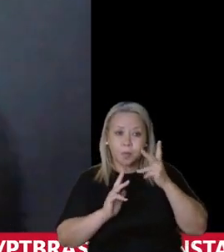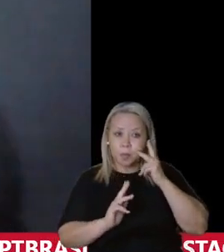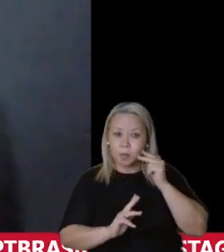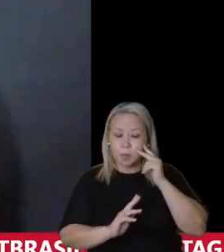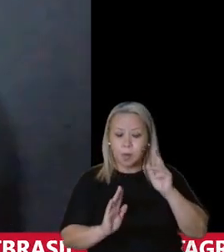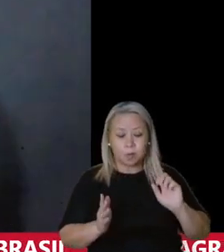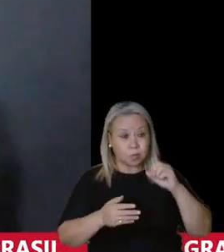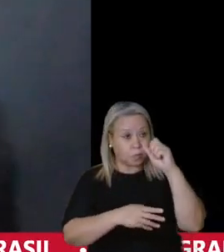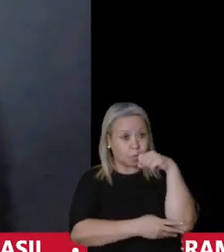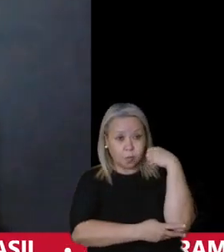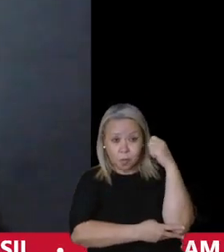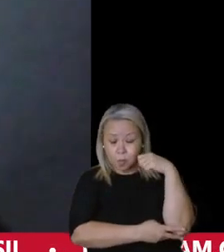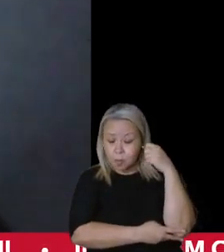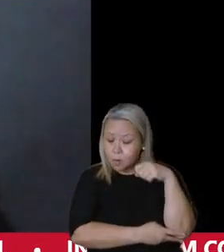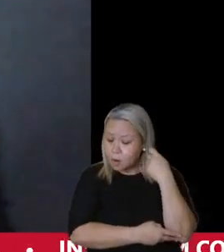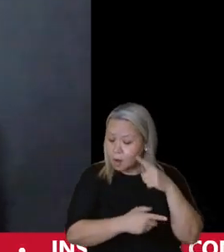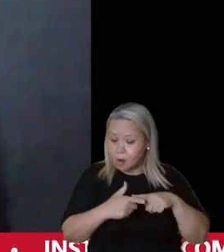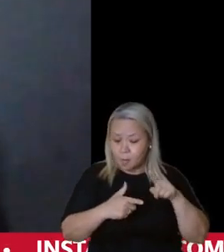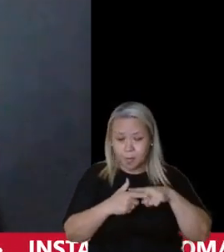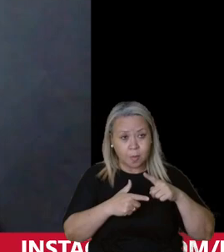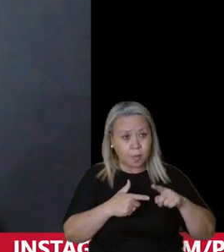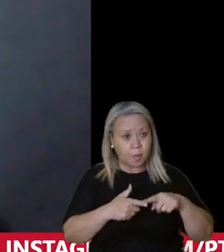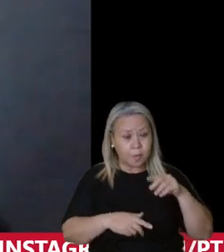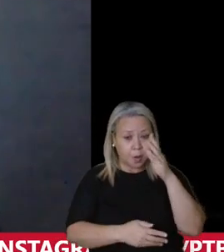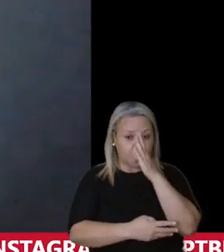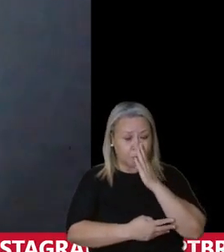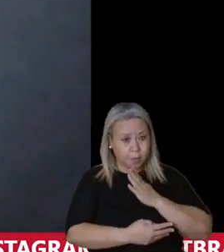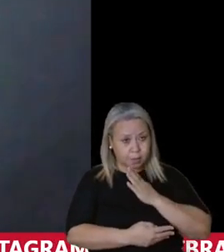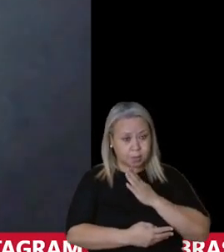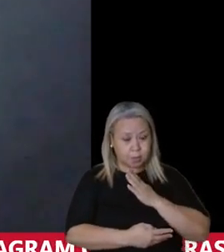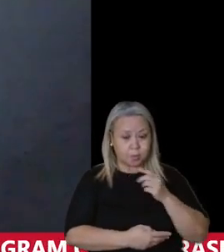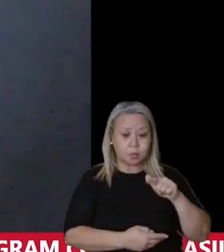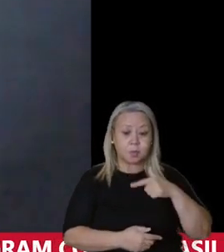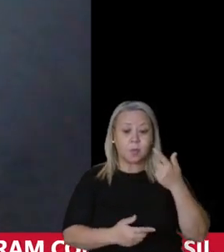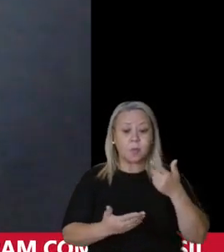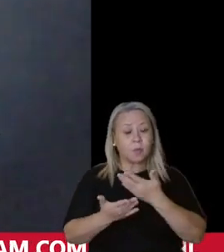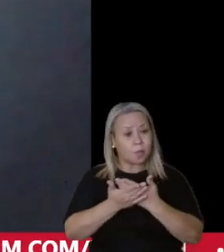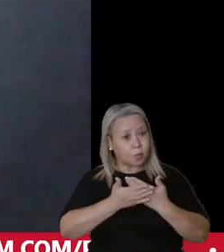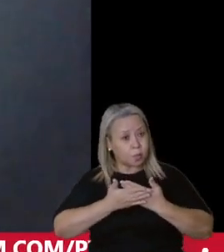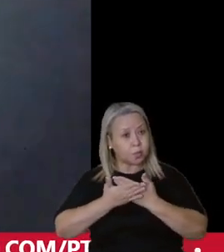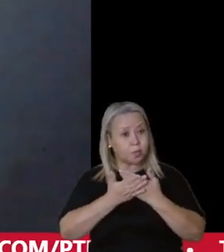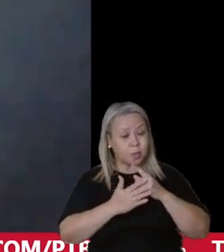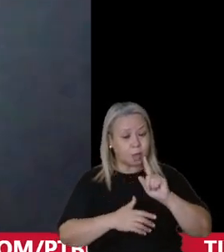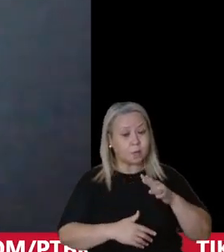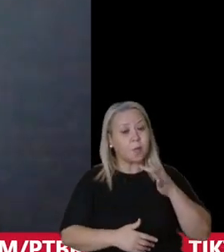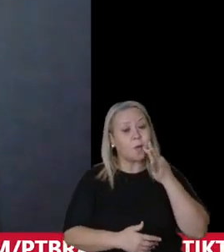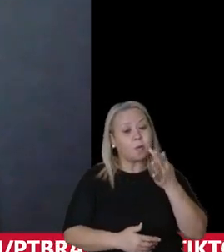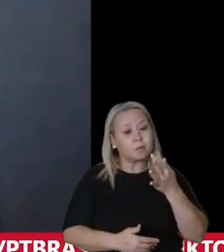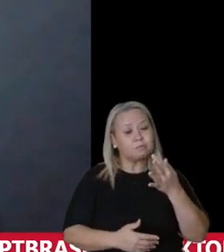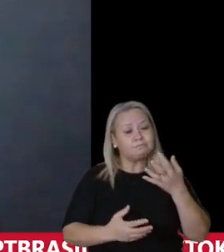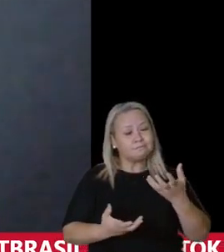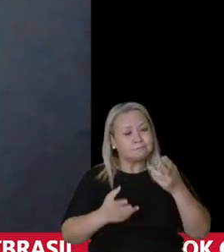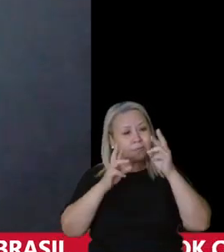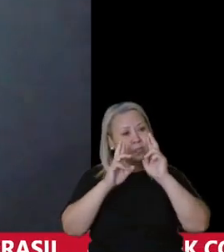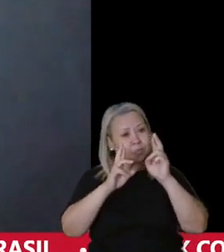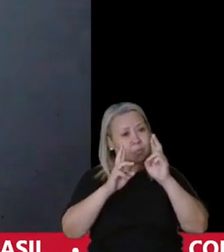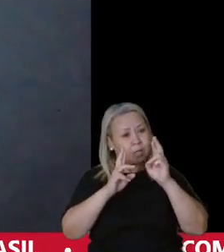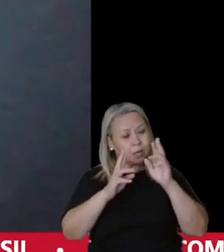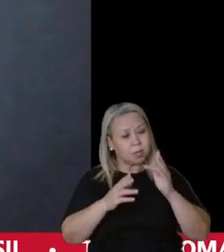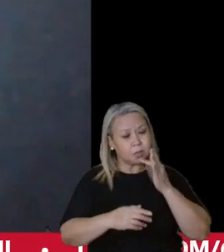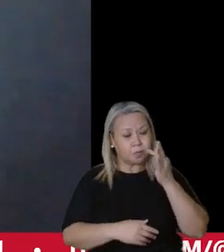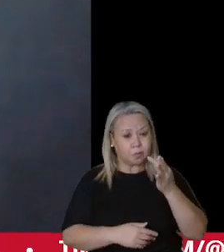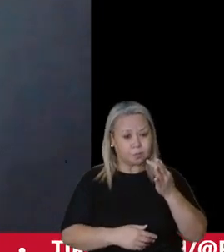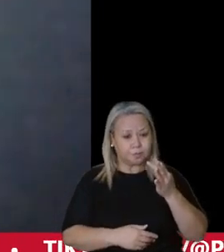problema hoje no Brasil, a fome. Segundo, de estudar. E terceiro, de ter perspectiva de futuro. No governo Bolsonaro, a gente não